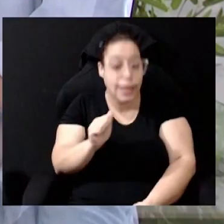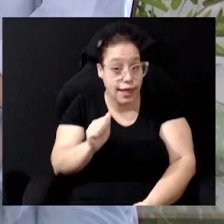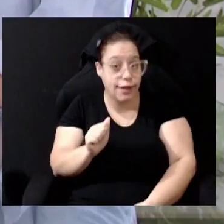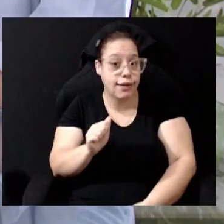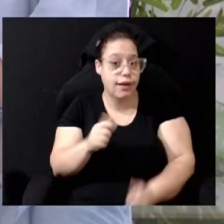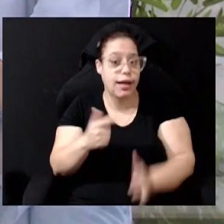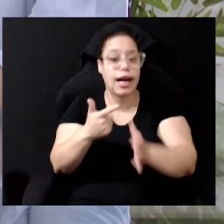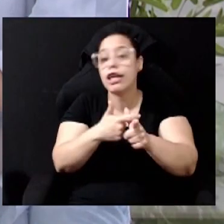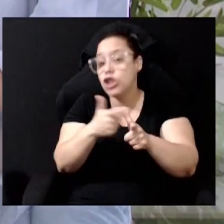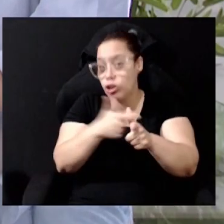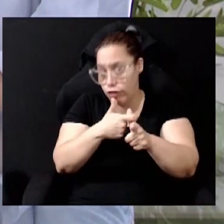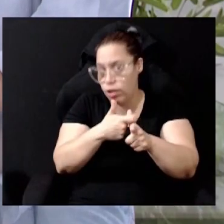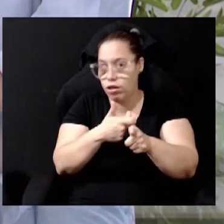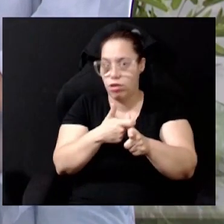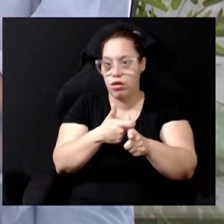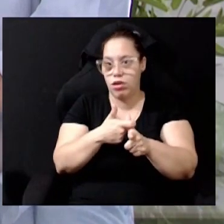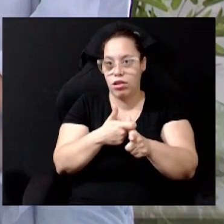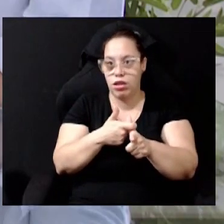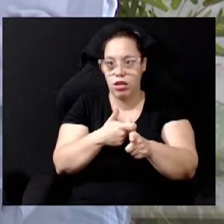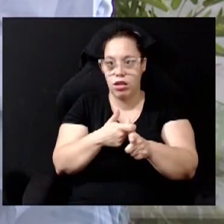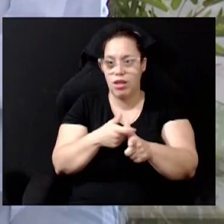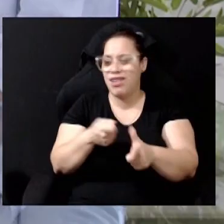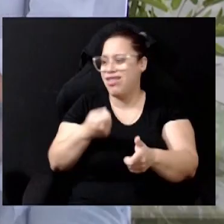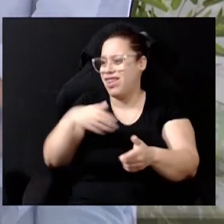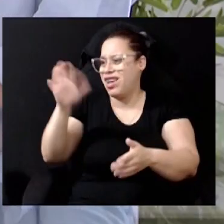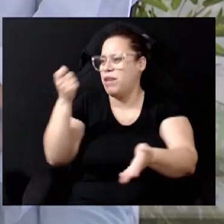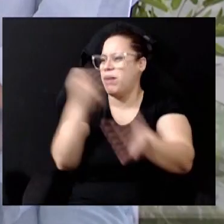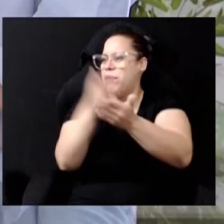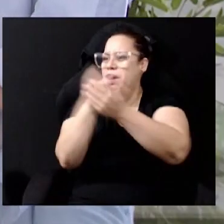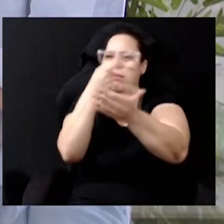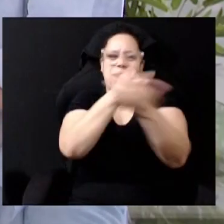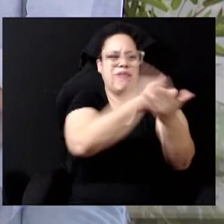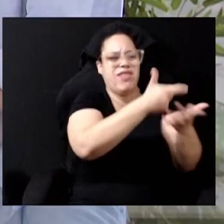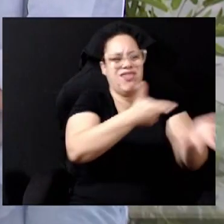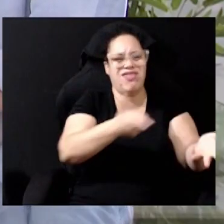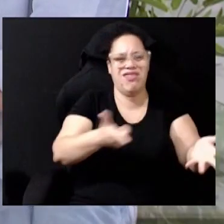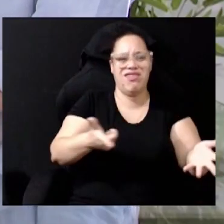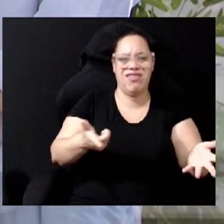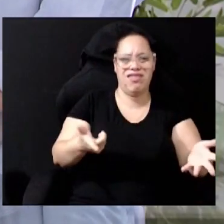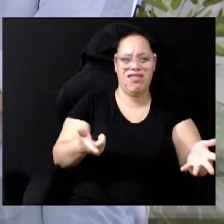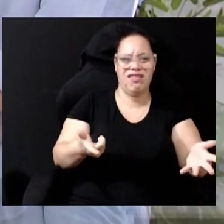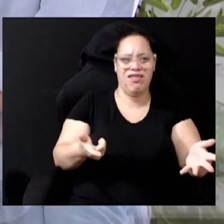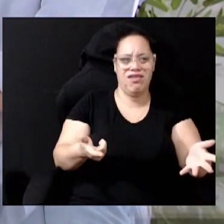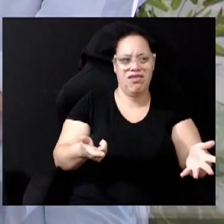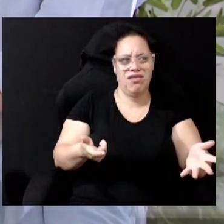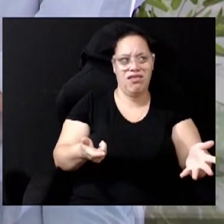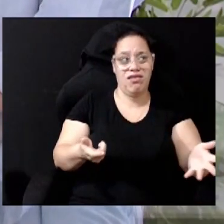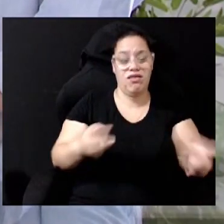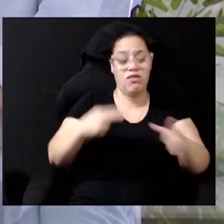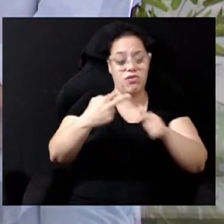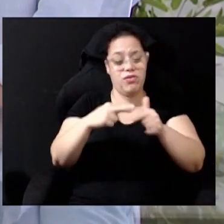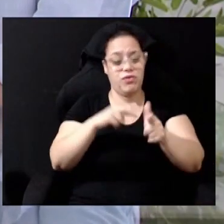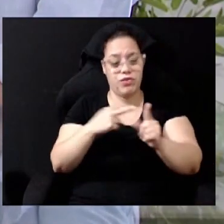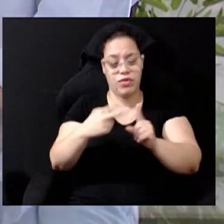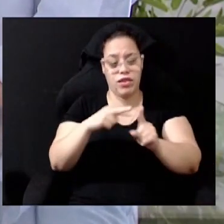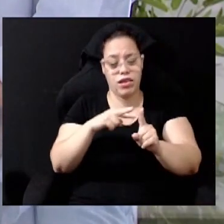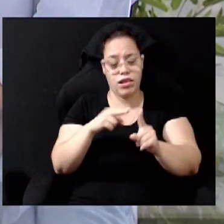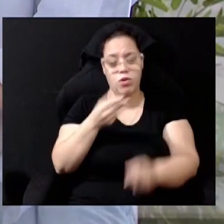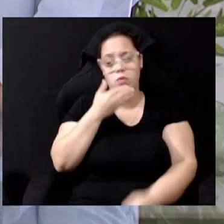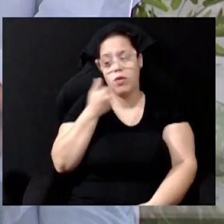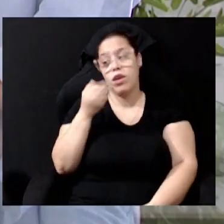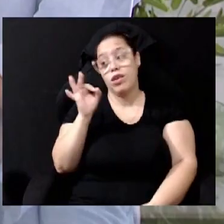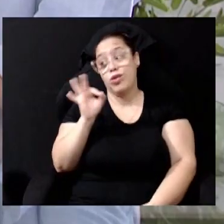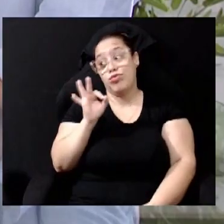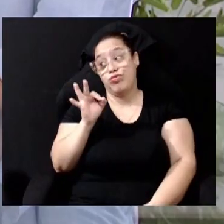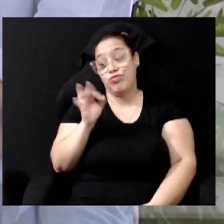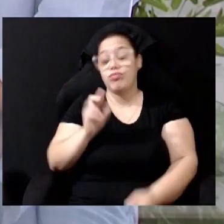você simplesmente sair pagando, tudo bem que você está honrando o compromisso, mas do ponto de vista financeiro talvez não seja o melhor negócio. É sempre